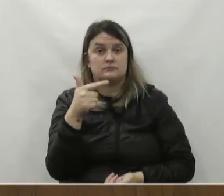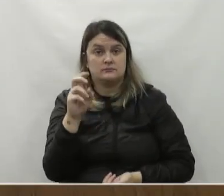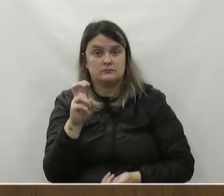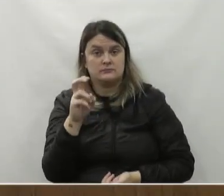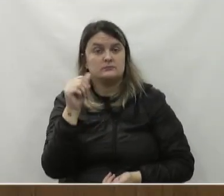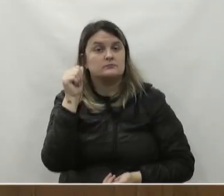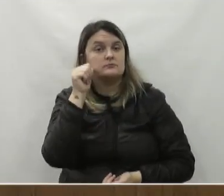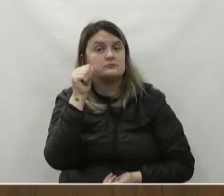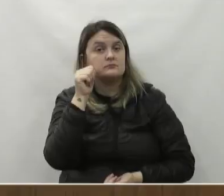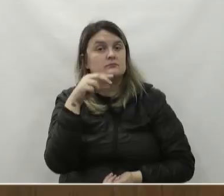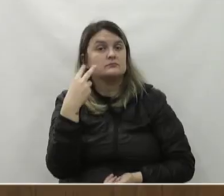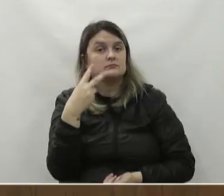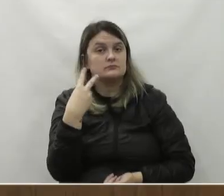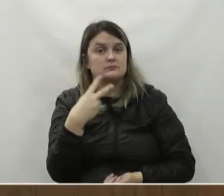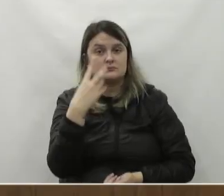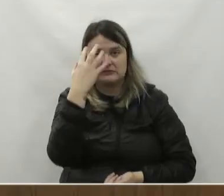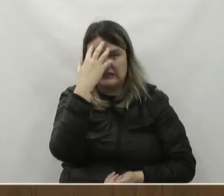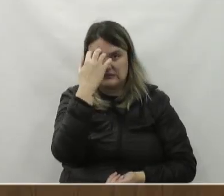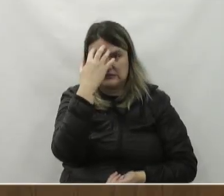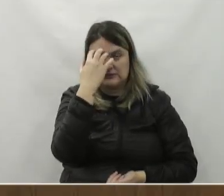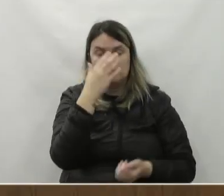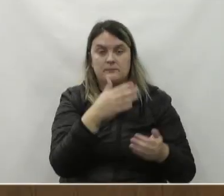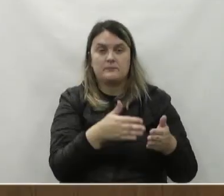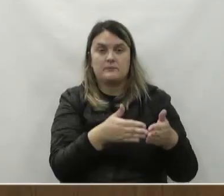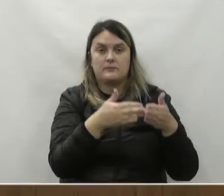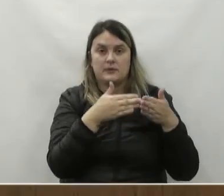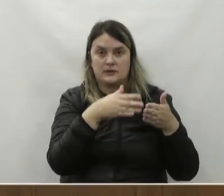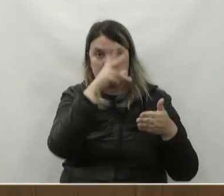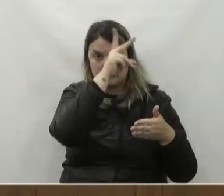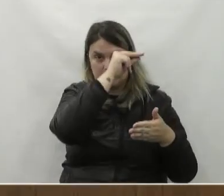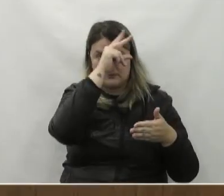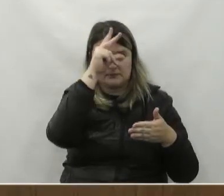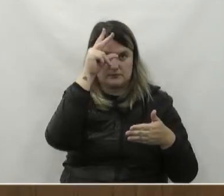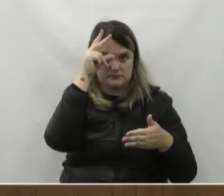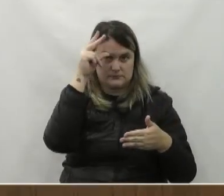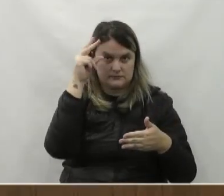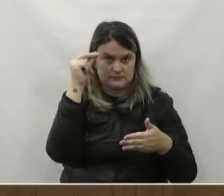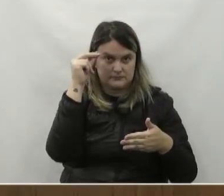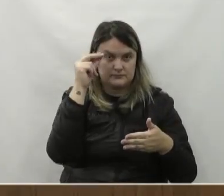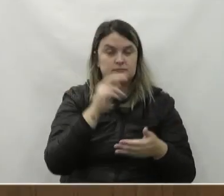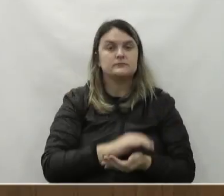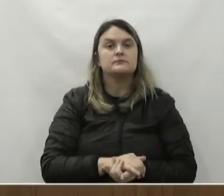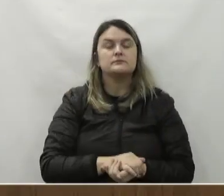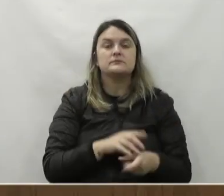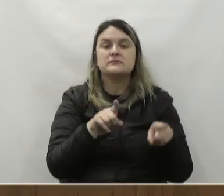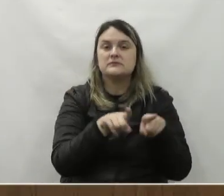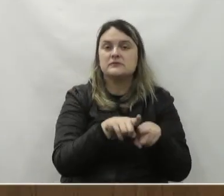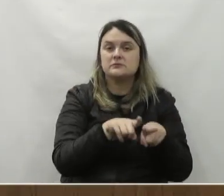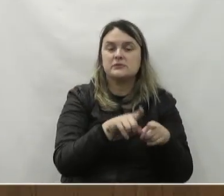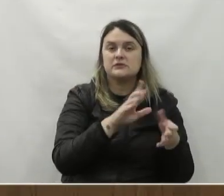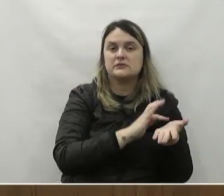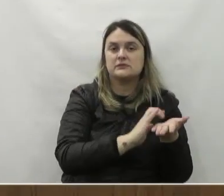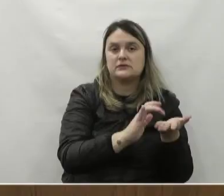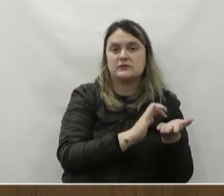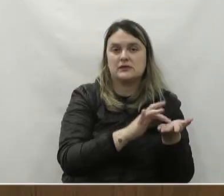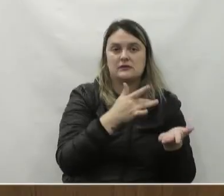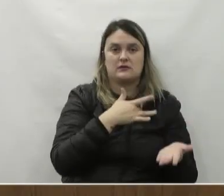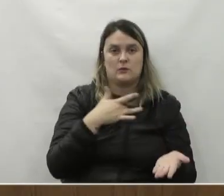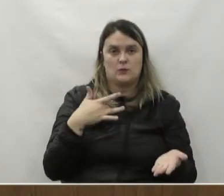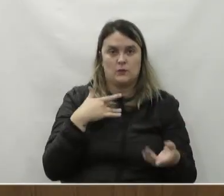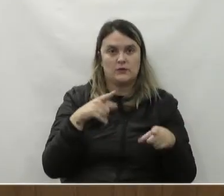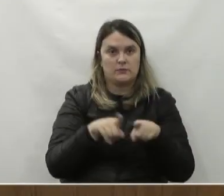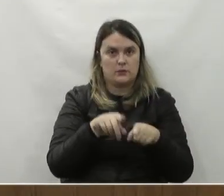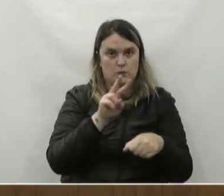246/2025, da vereadora Thaís Biberbach, ao Poder Executivo Municipal, por meio das Secretarias de Saúde e de